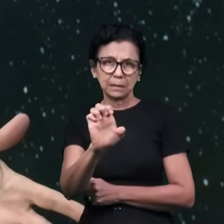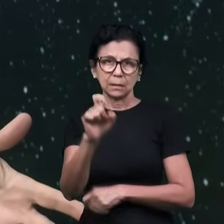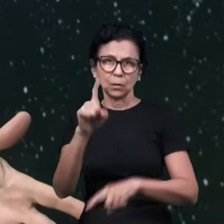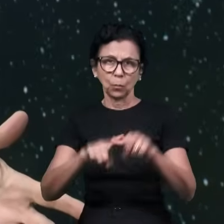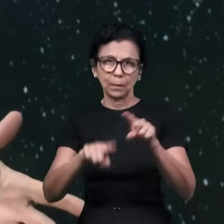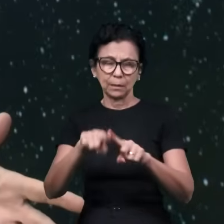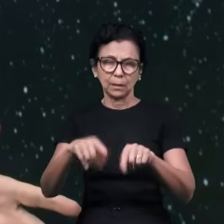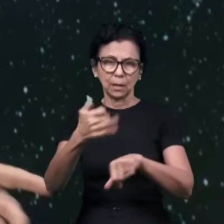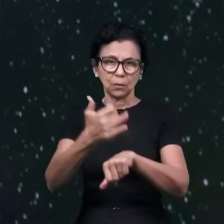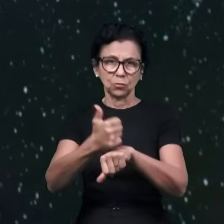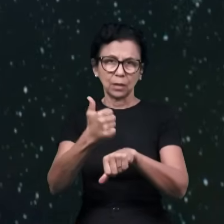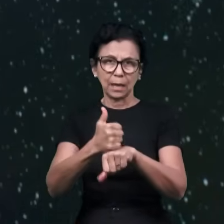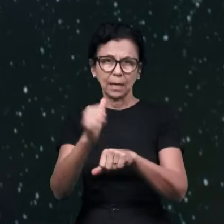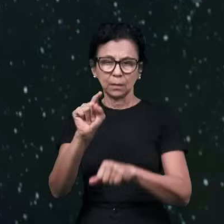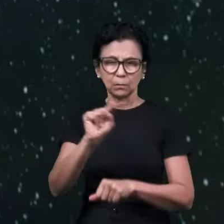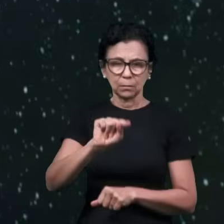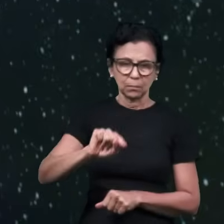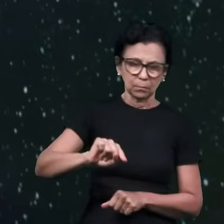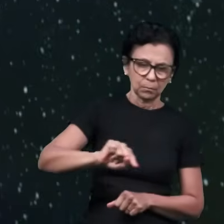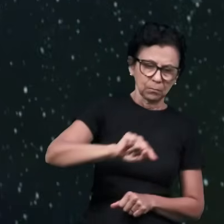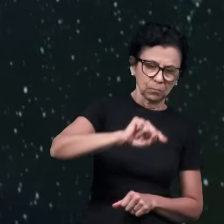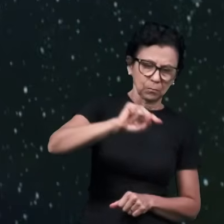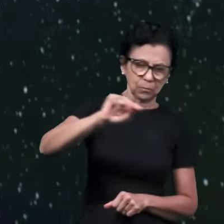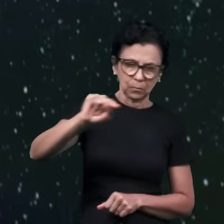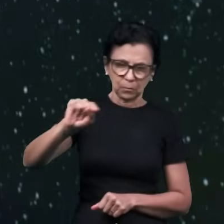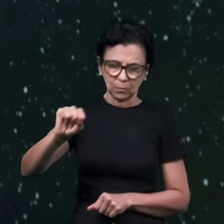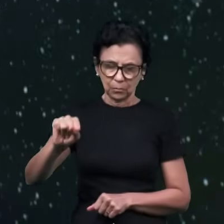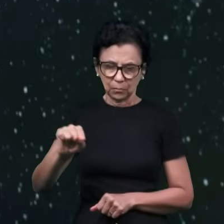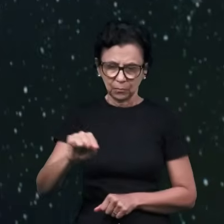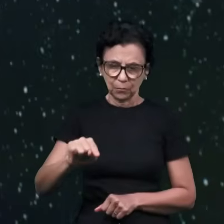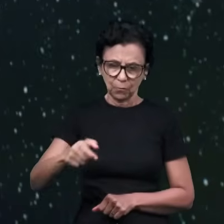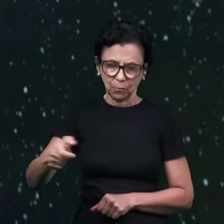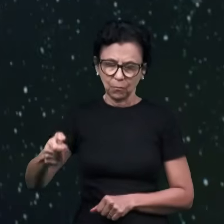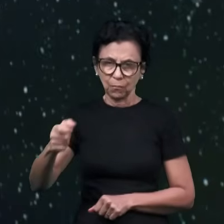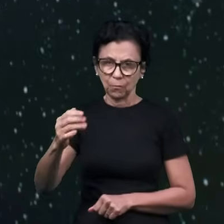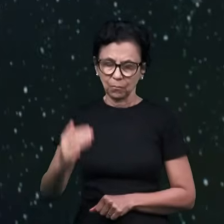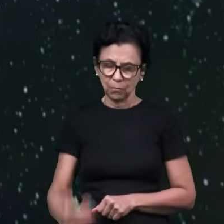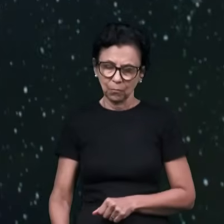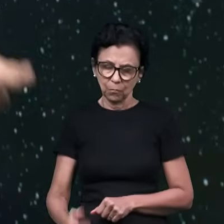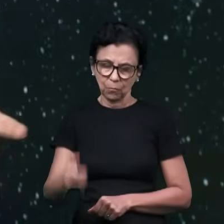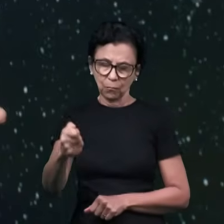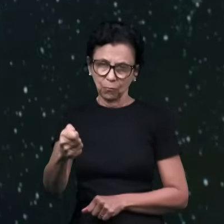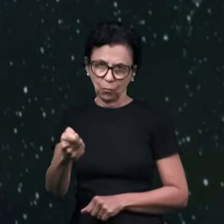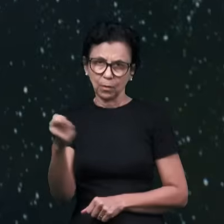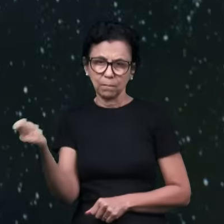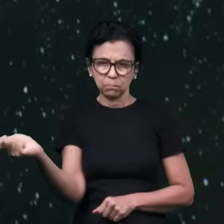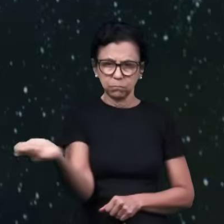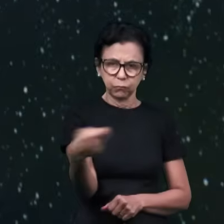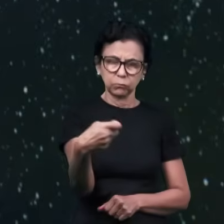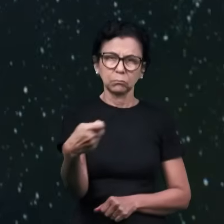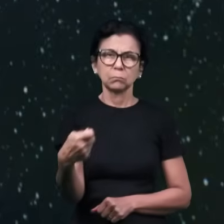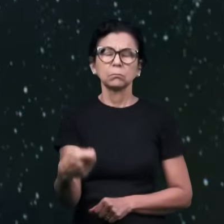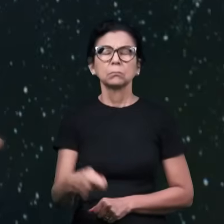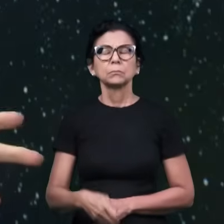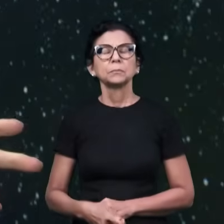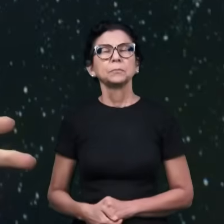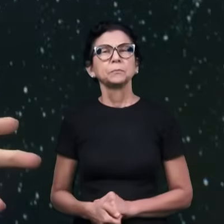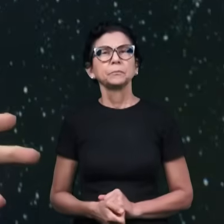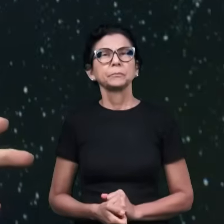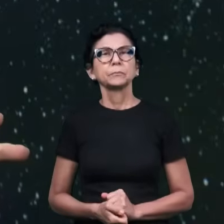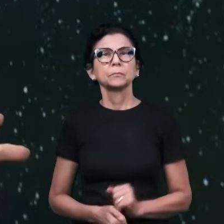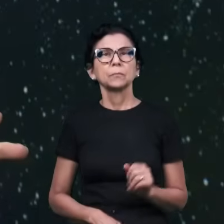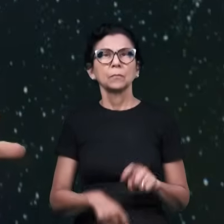em alguns lugares, na agricultura ainda mais caseira, mais rudimentar, na época